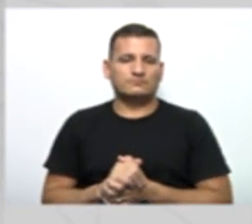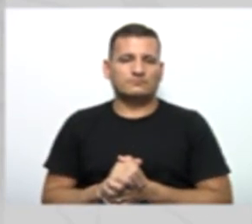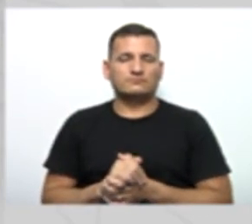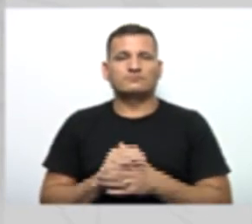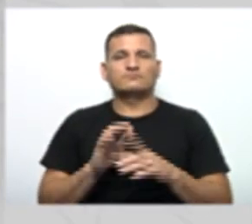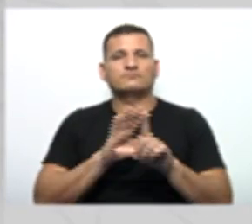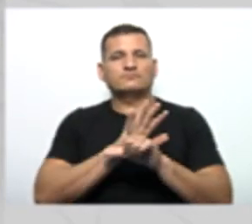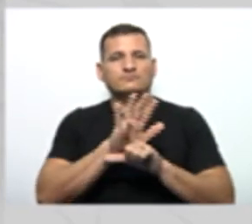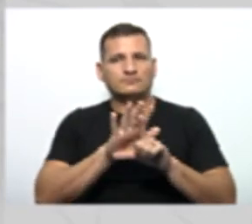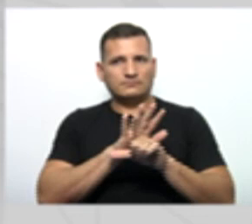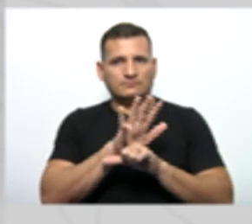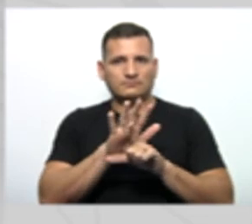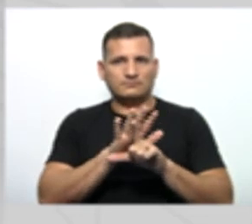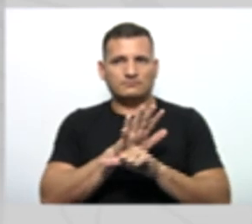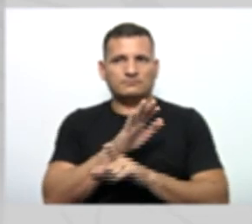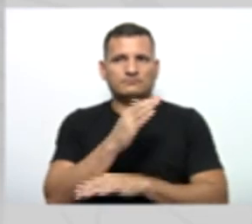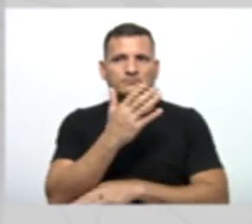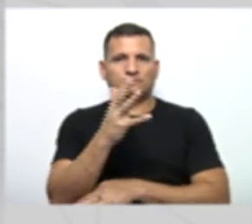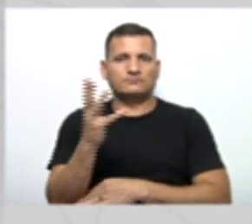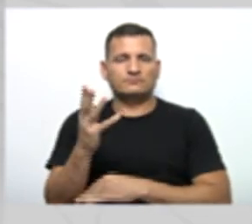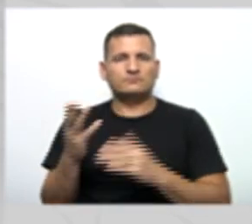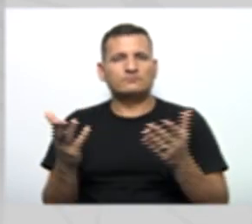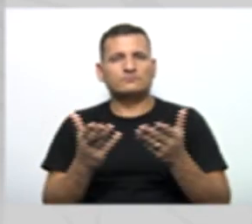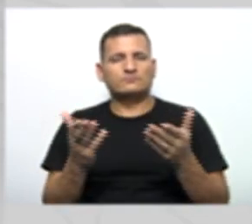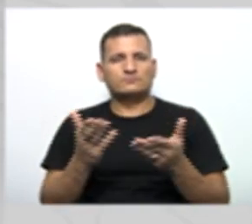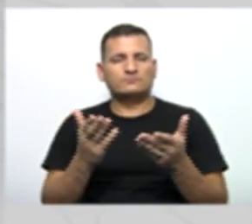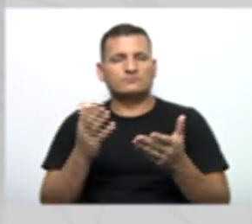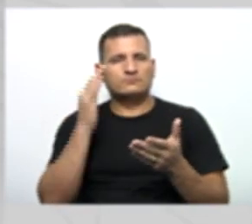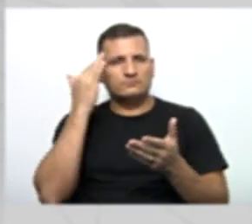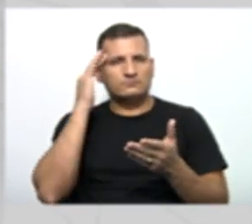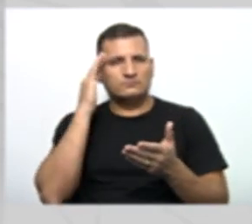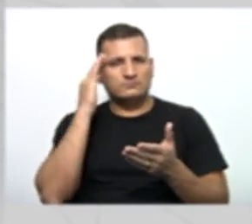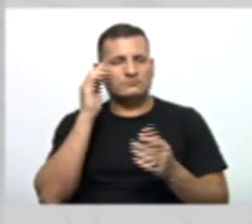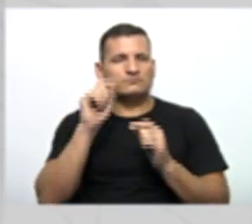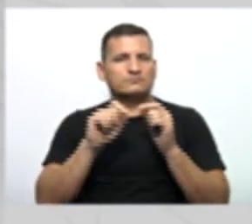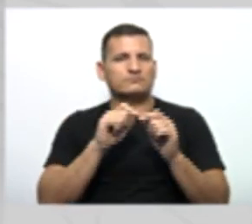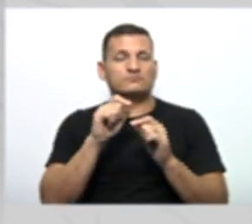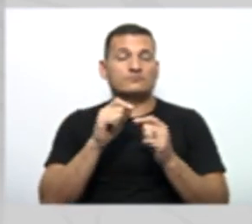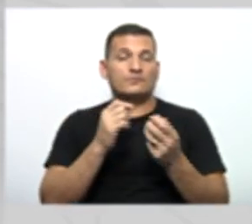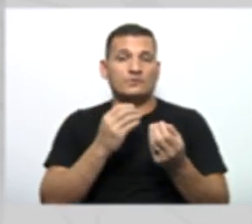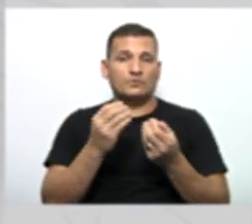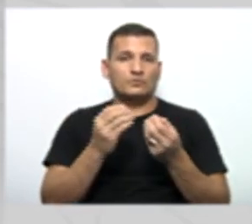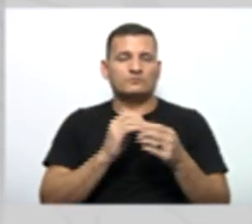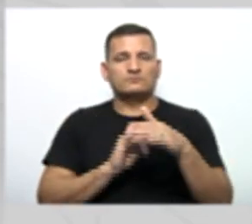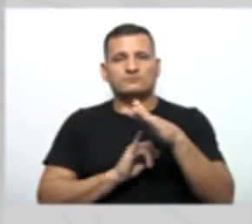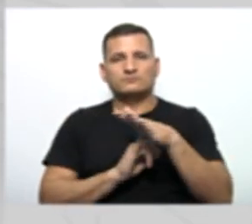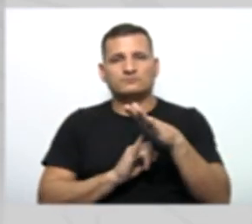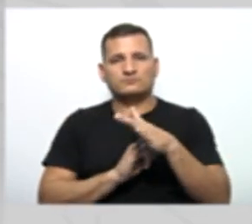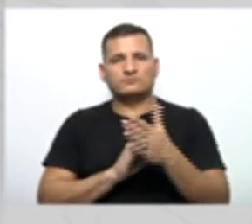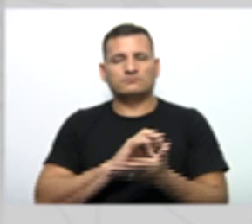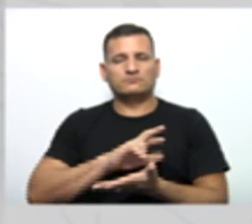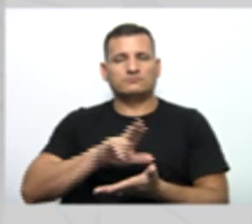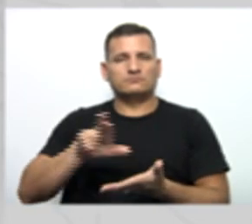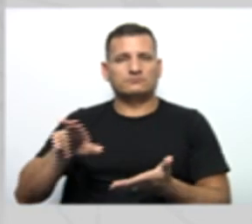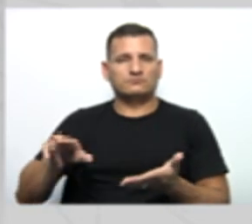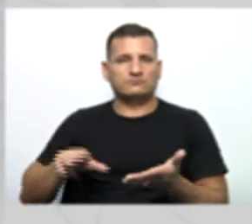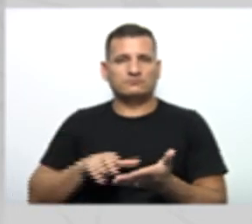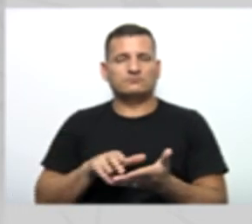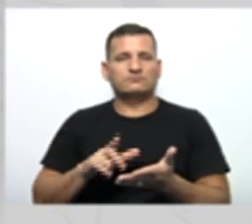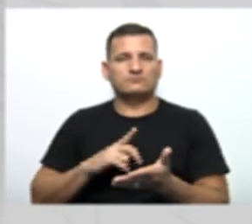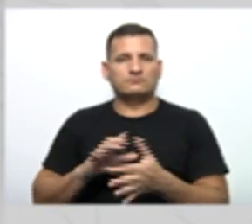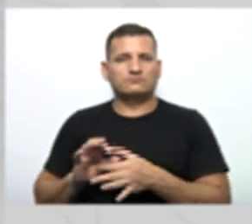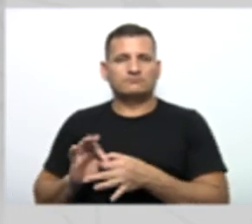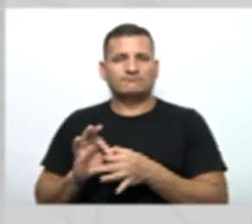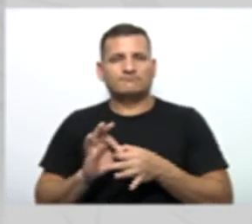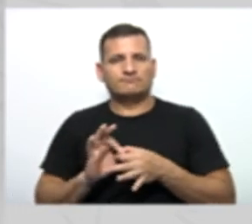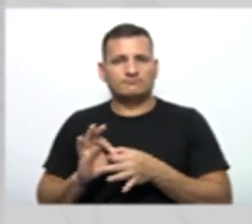Legislação ambiental. Hoje nós vamos compreender um pouco como vários órgãos se articulam para proteger o meio